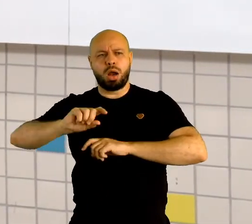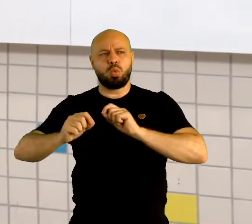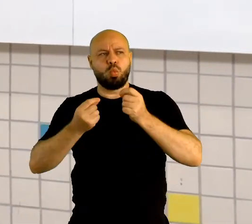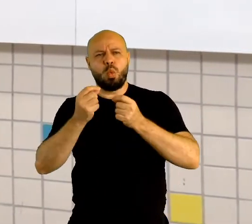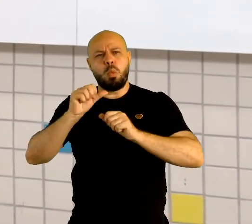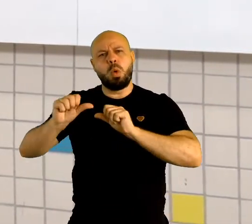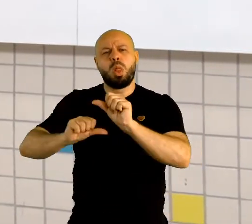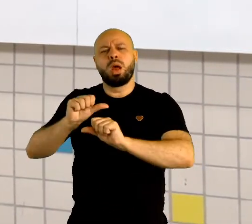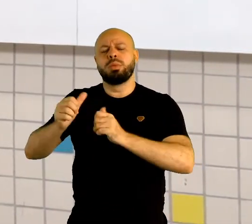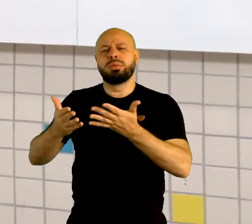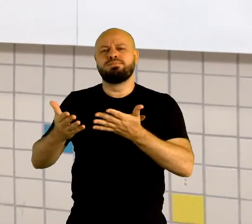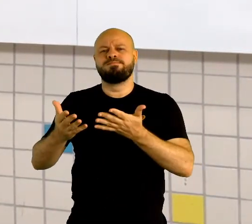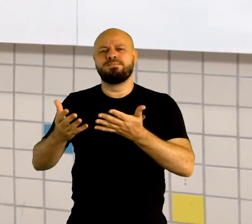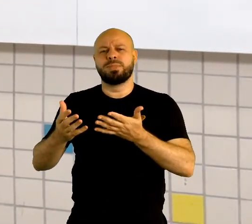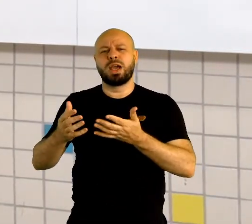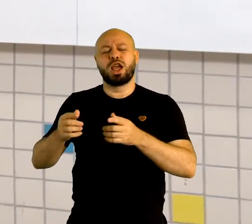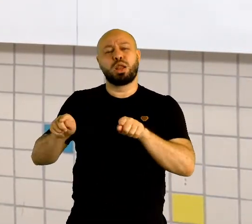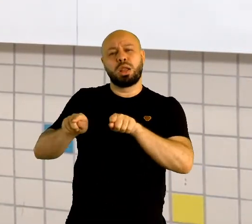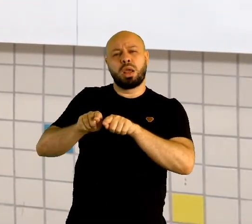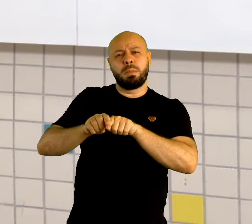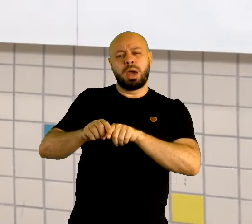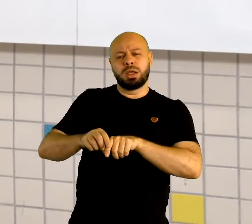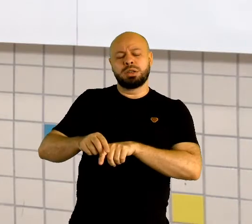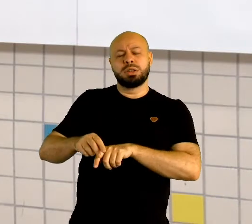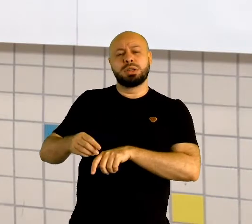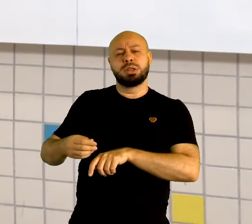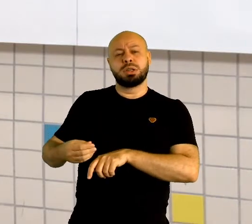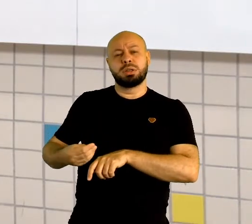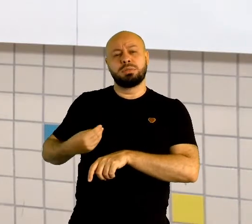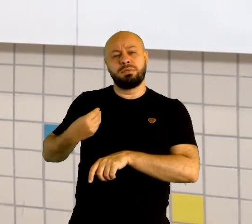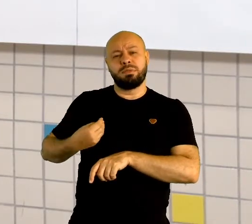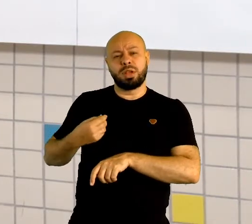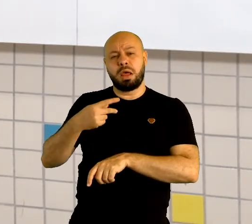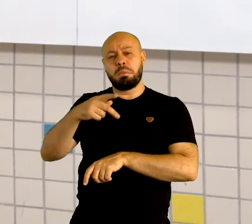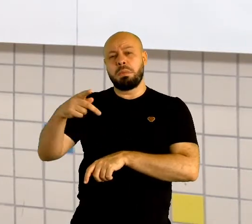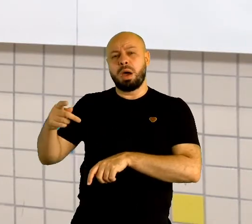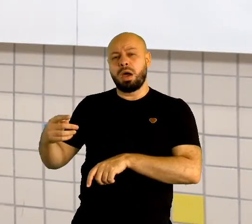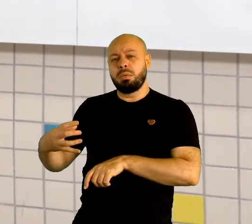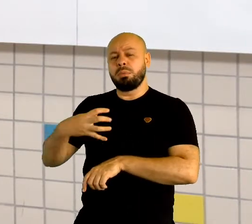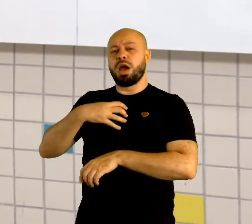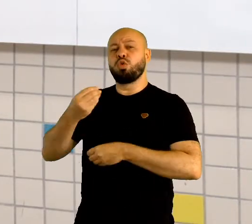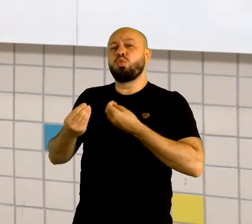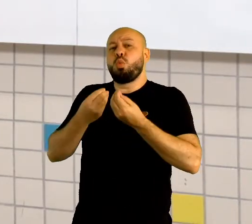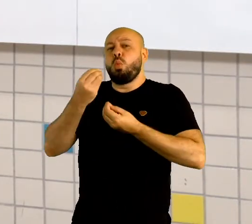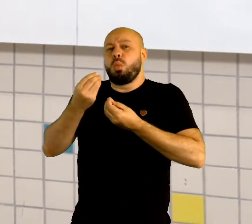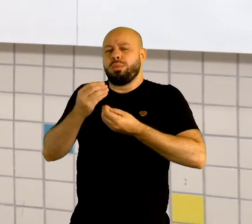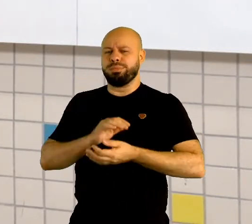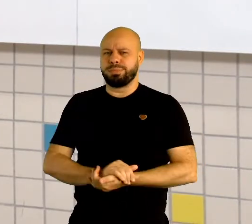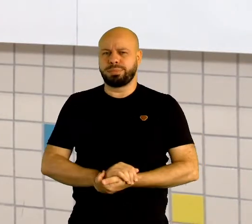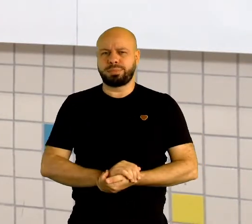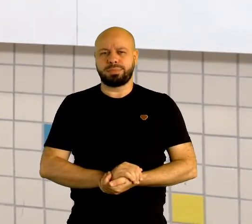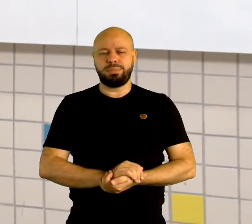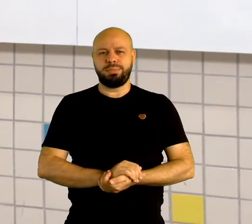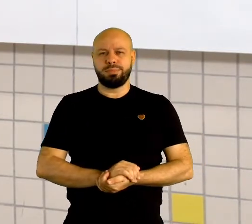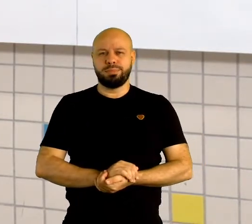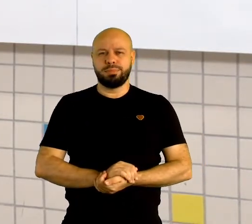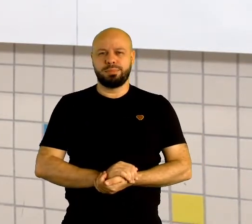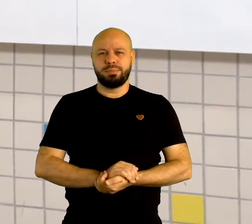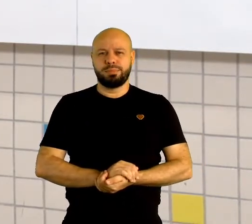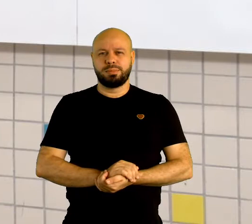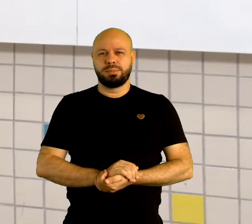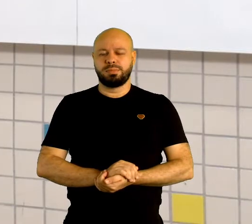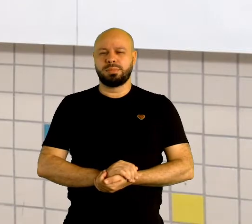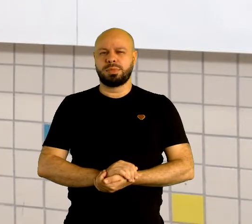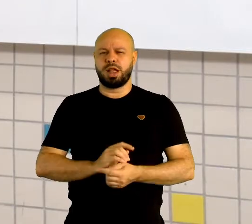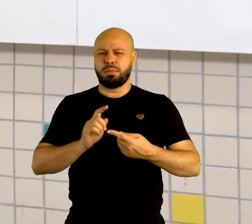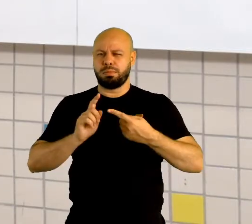na vida das pessoas que viviam ali naquele meio rural com a chegada da agricultura moderna. O primeiro item